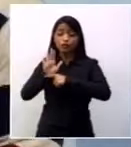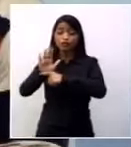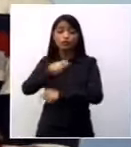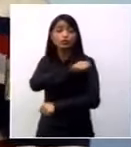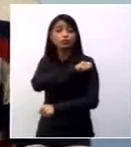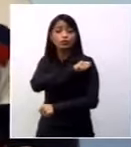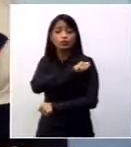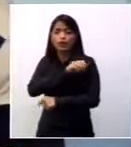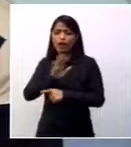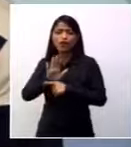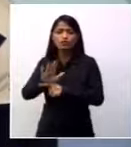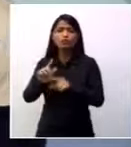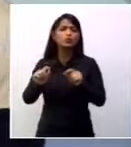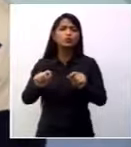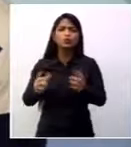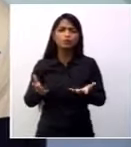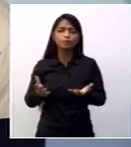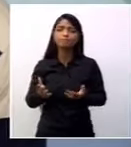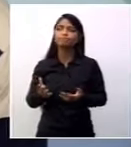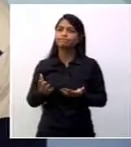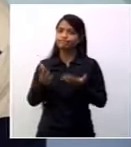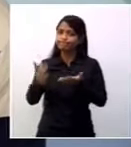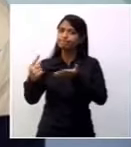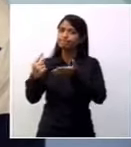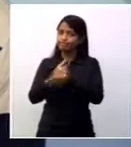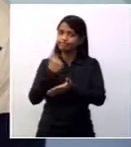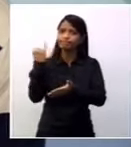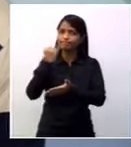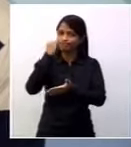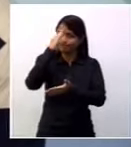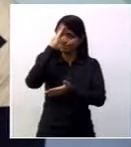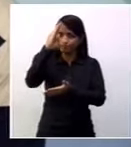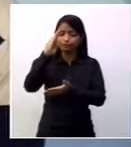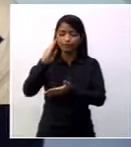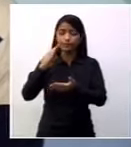Rodolfo, essa pergunta é essencial. Quando você pratica uma luta,